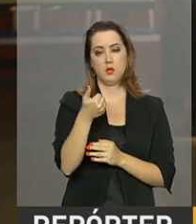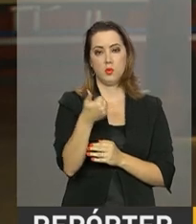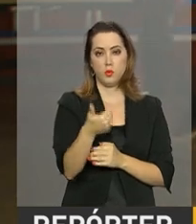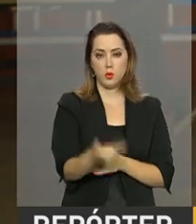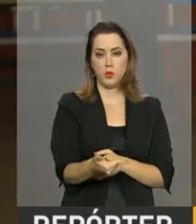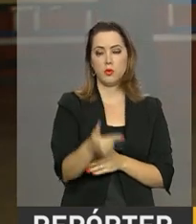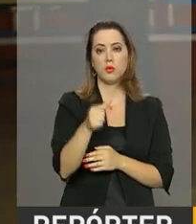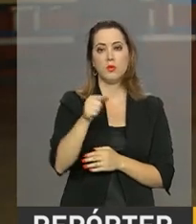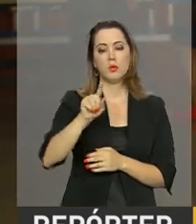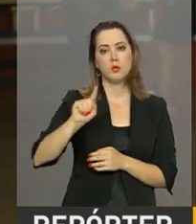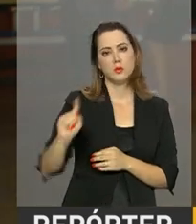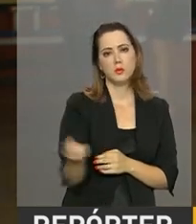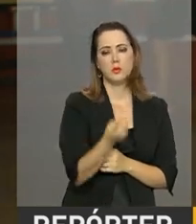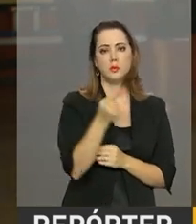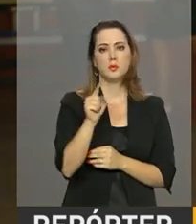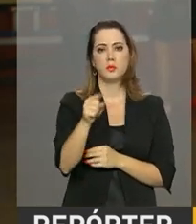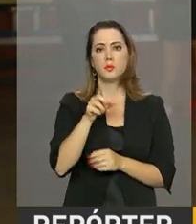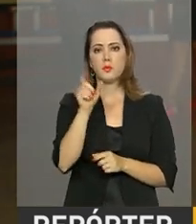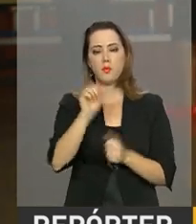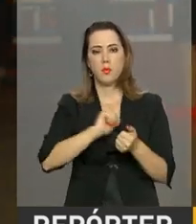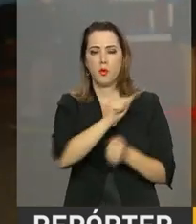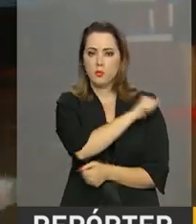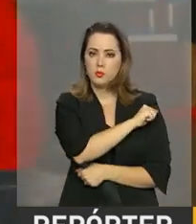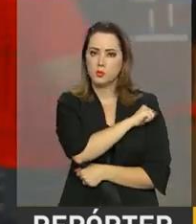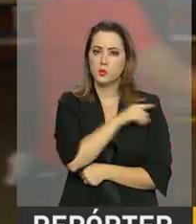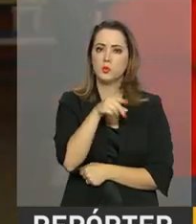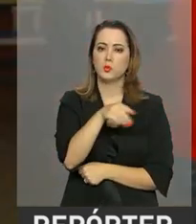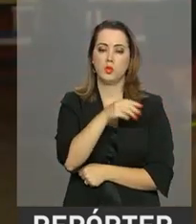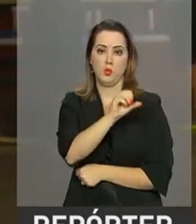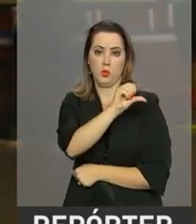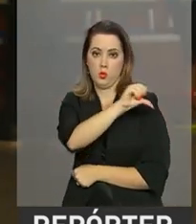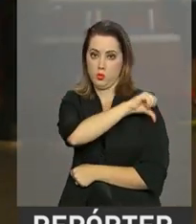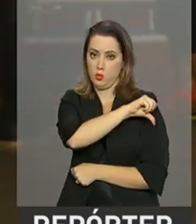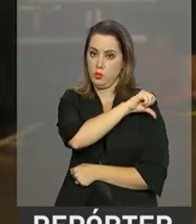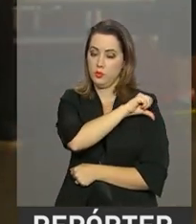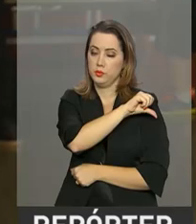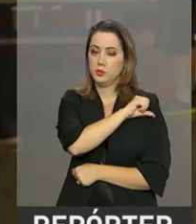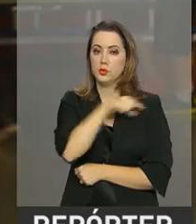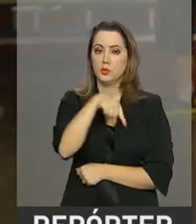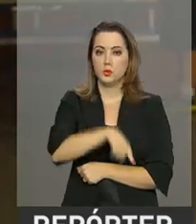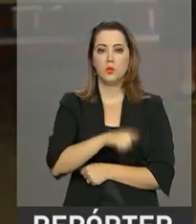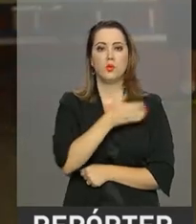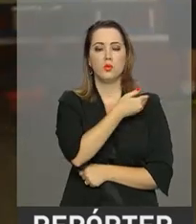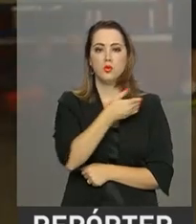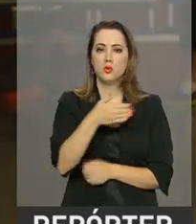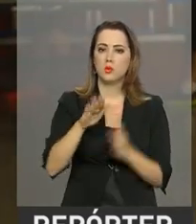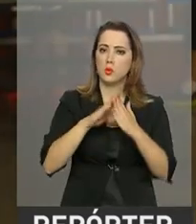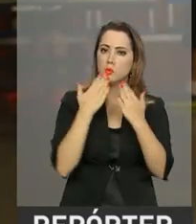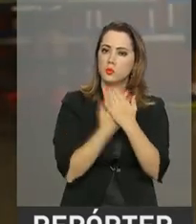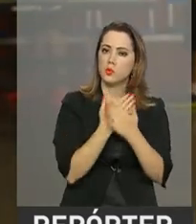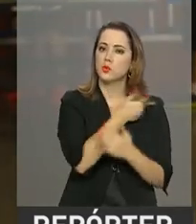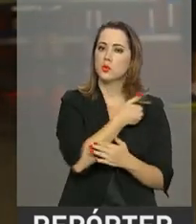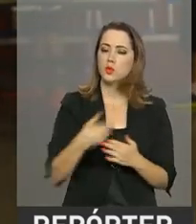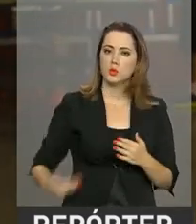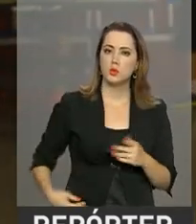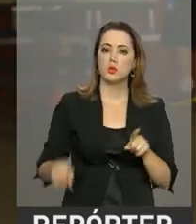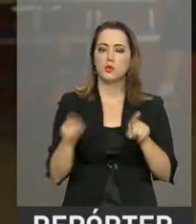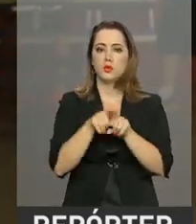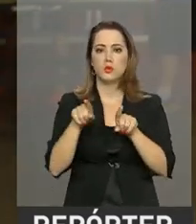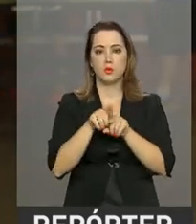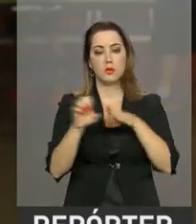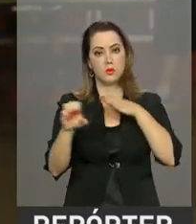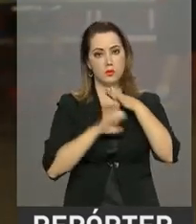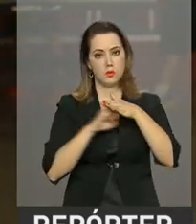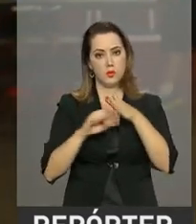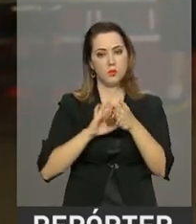que cursam o 9º ano do ensino fundamental em 3.040 escolas públicas e privadas da zona Rural